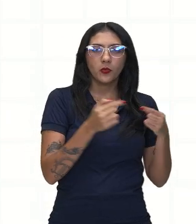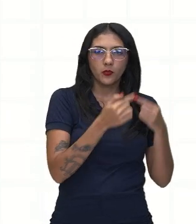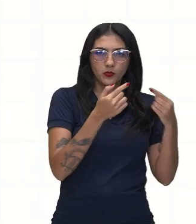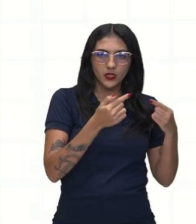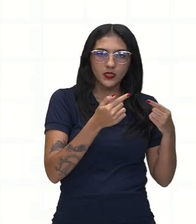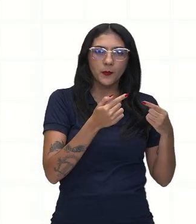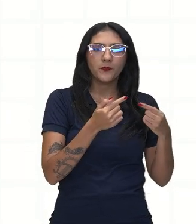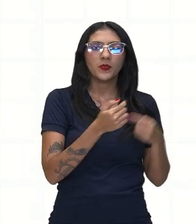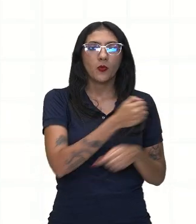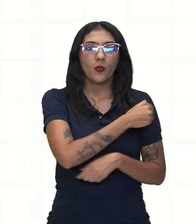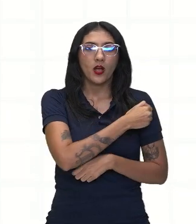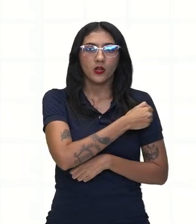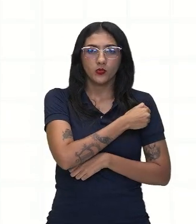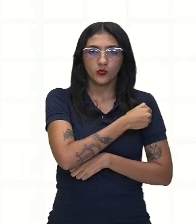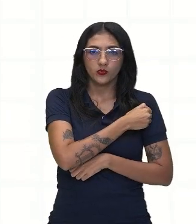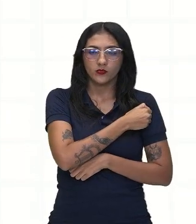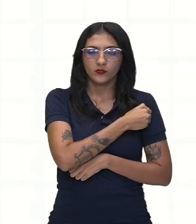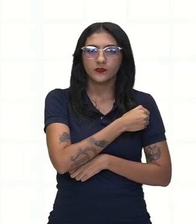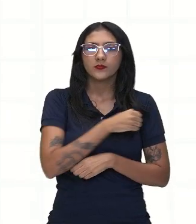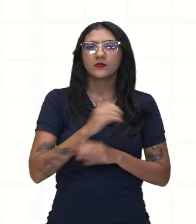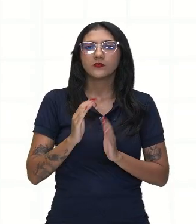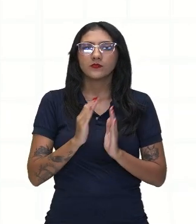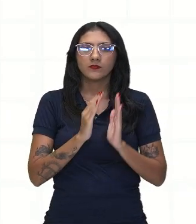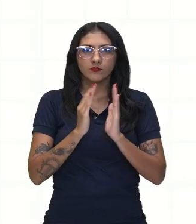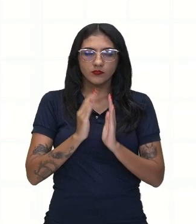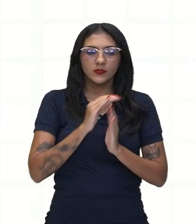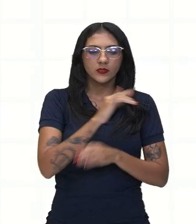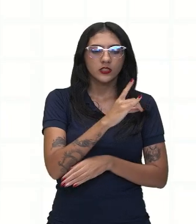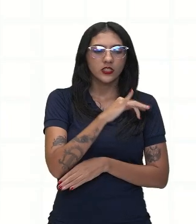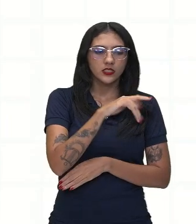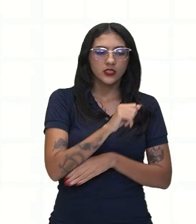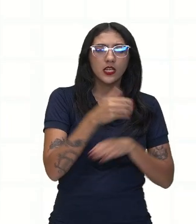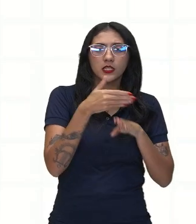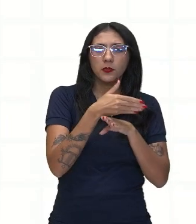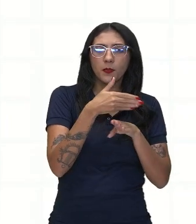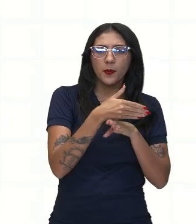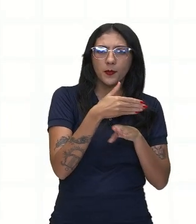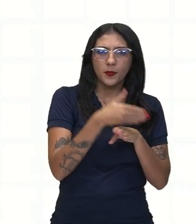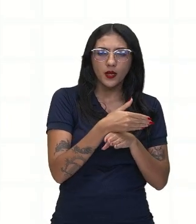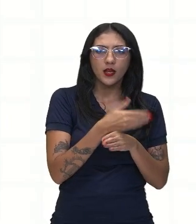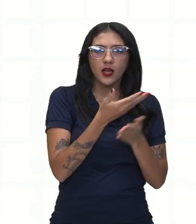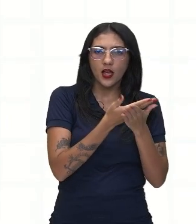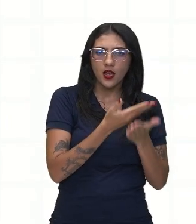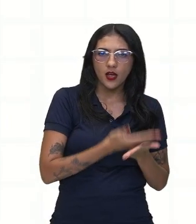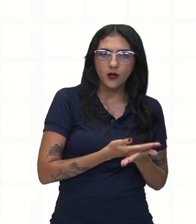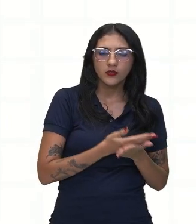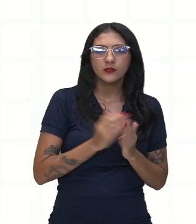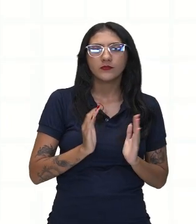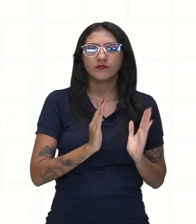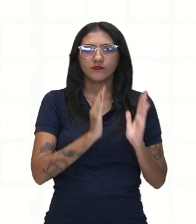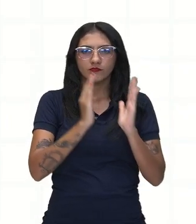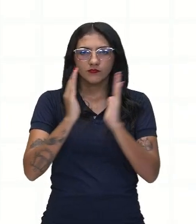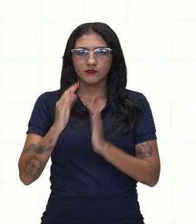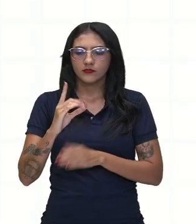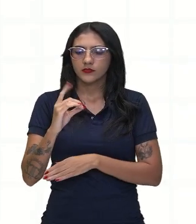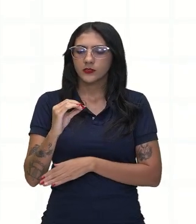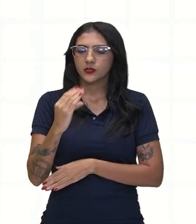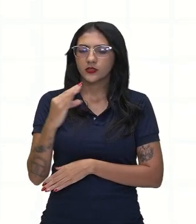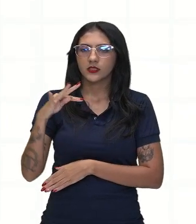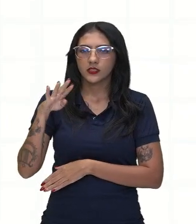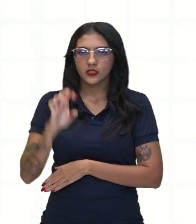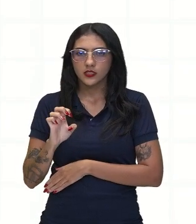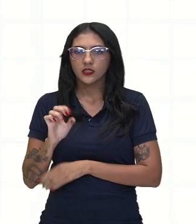alunos, né? Os discentes compareceram às aulas. O docente, que é relativo a professores, né?